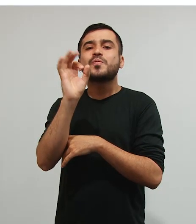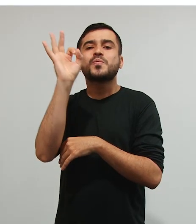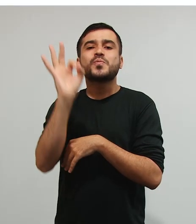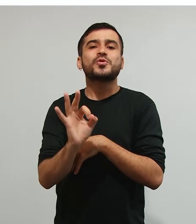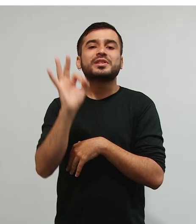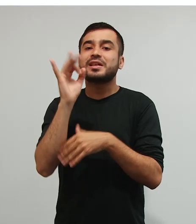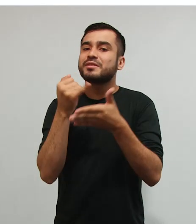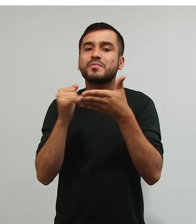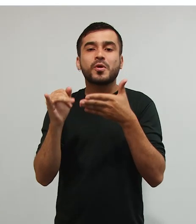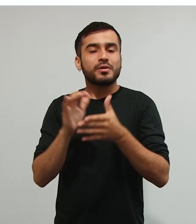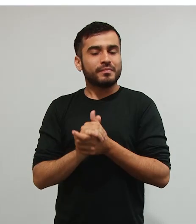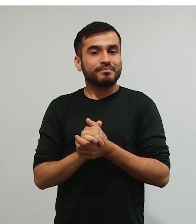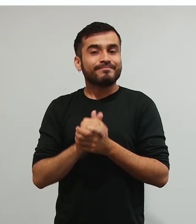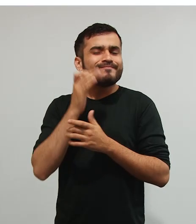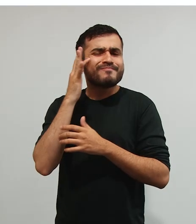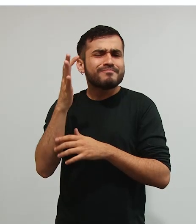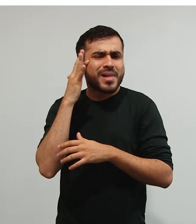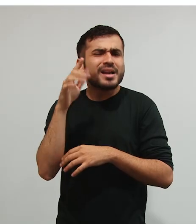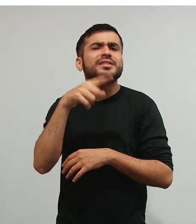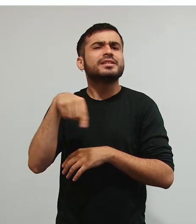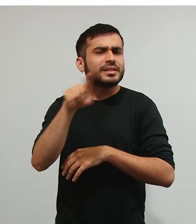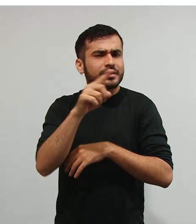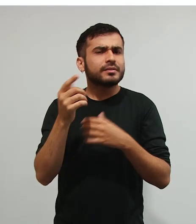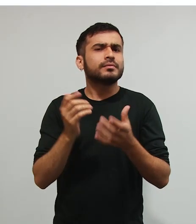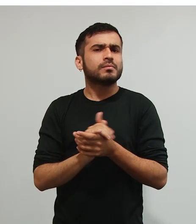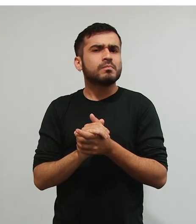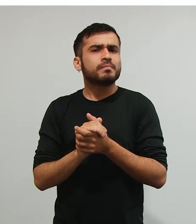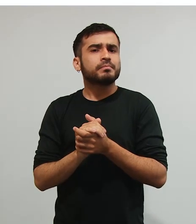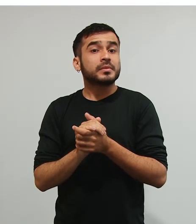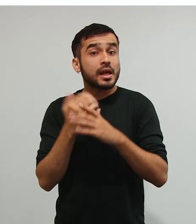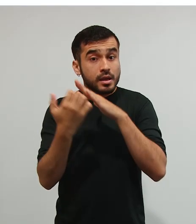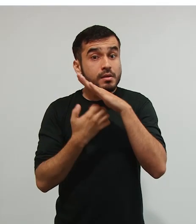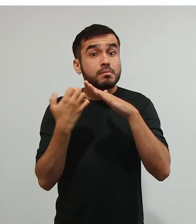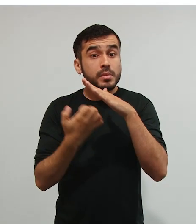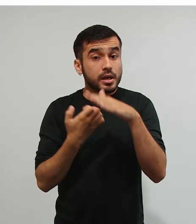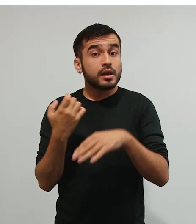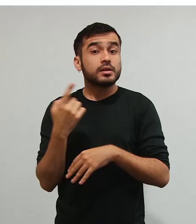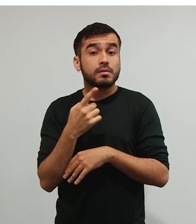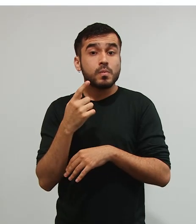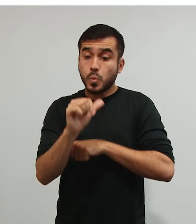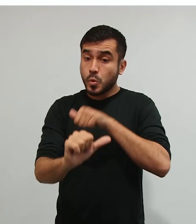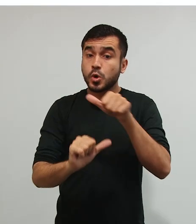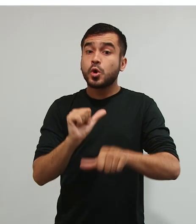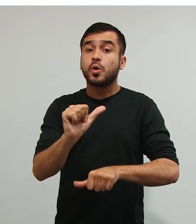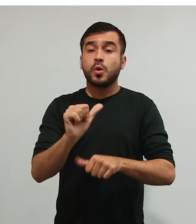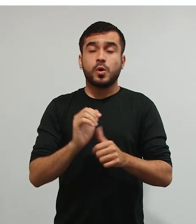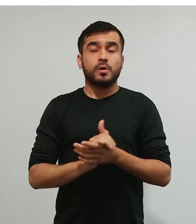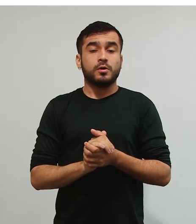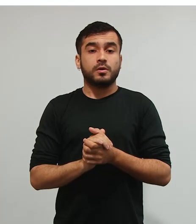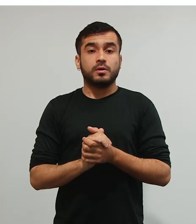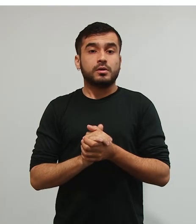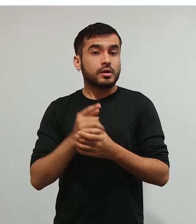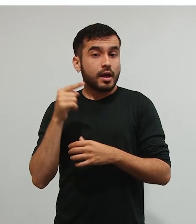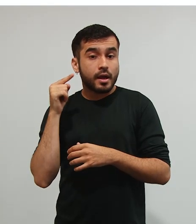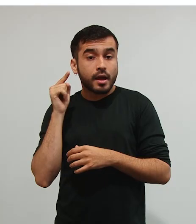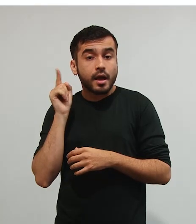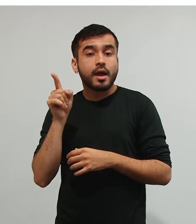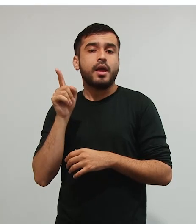IPI. Imagina a economia, gente, dessa mudança. Isso